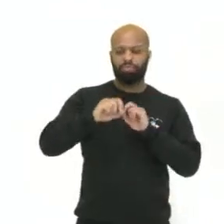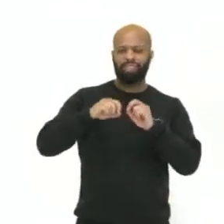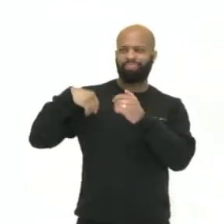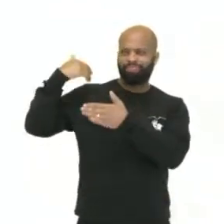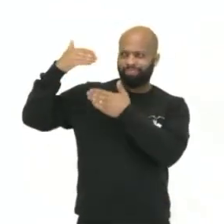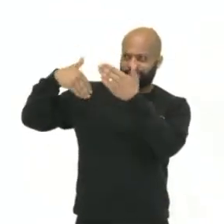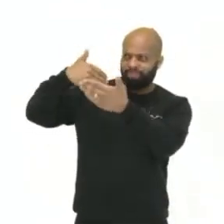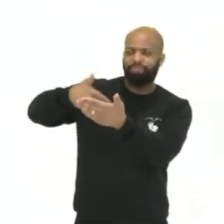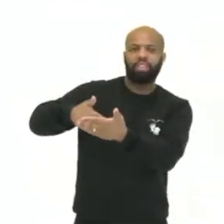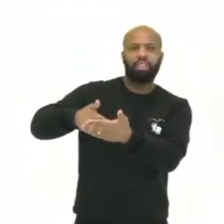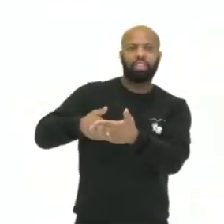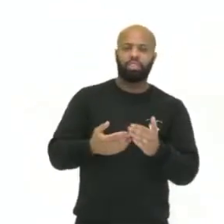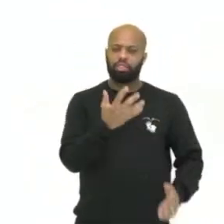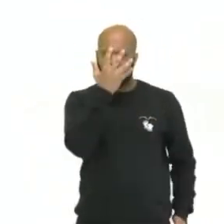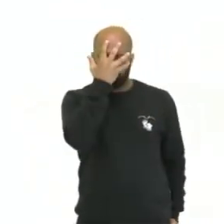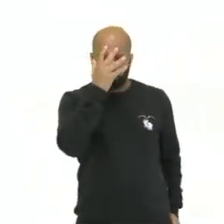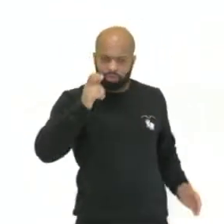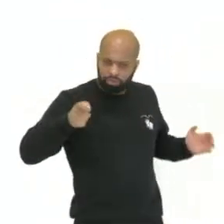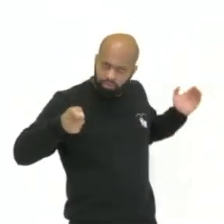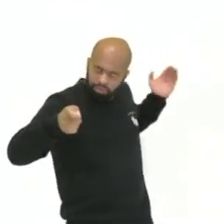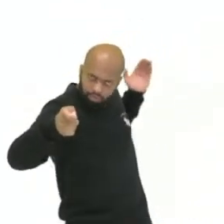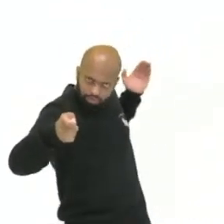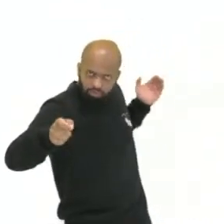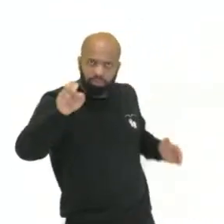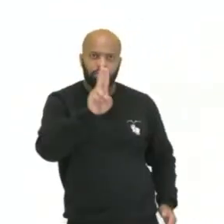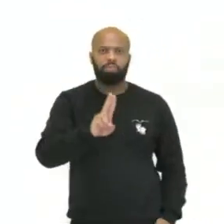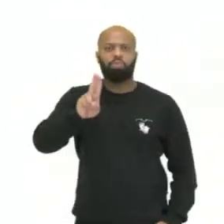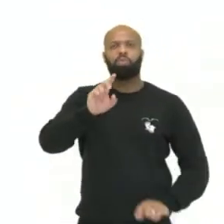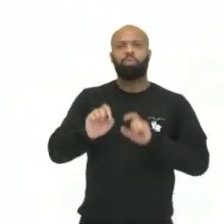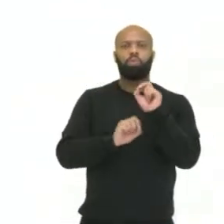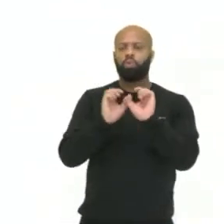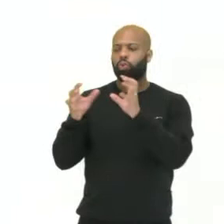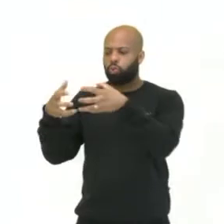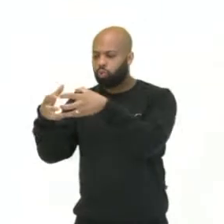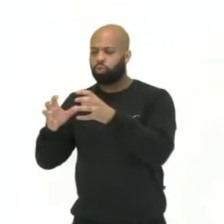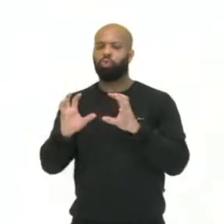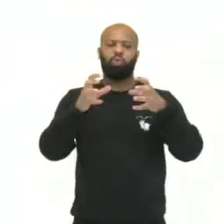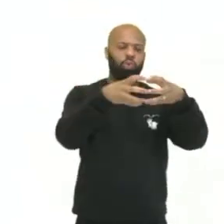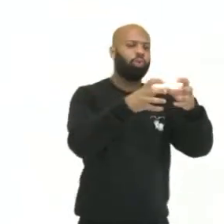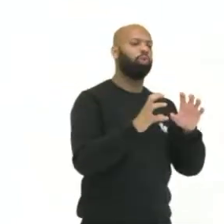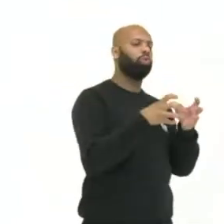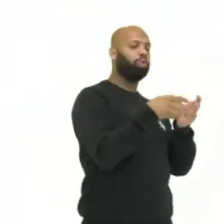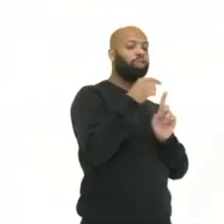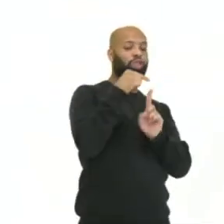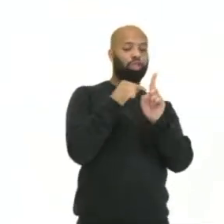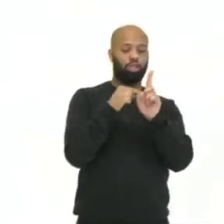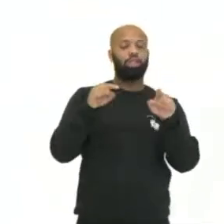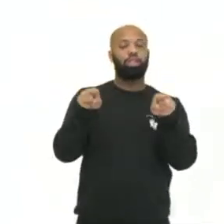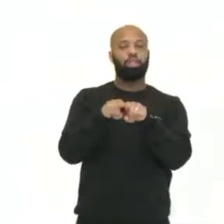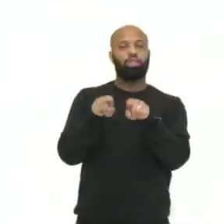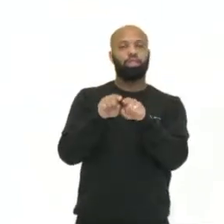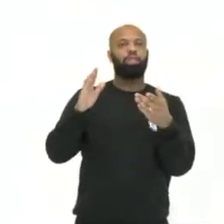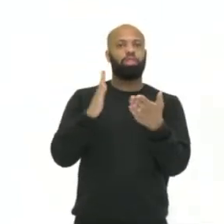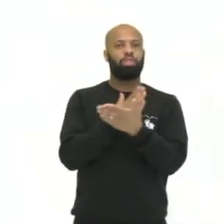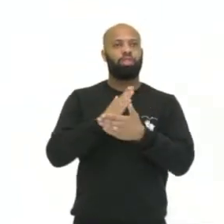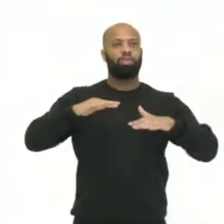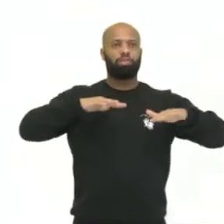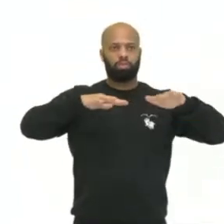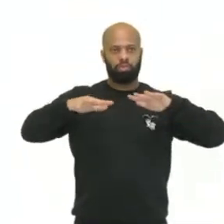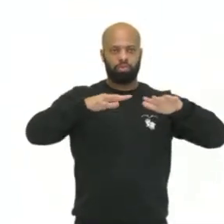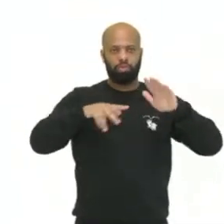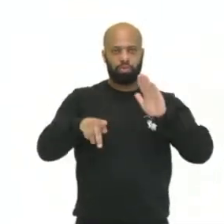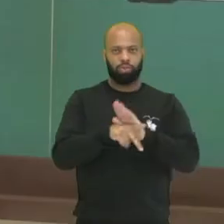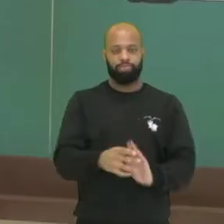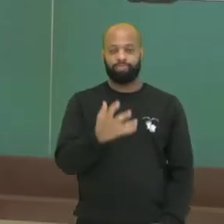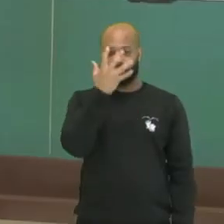as armas utilizadas, as categorias, alguns movimentos da